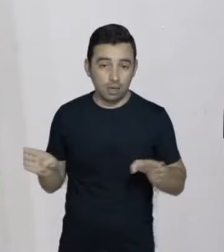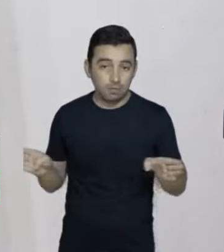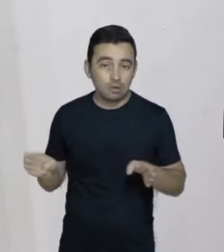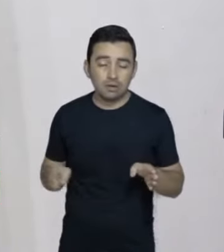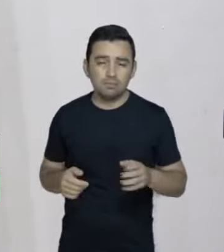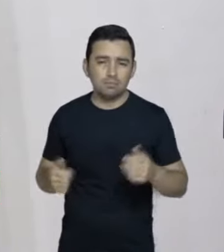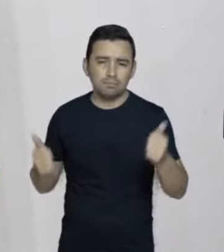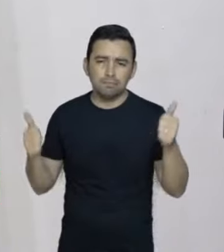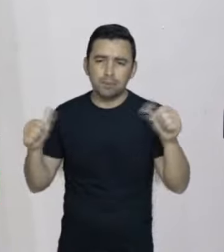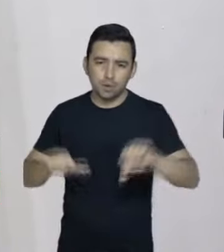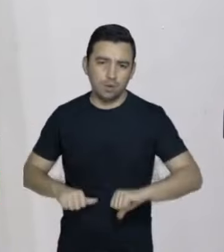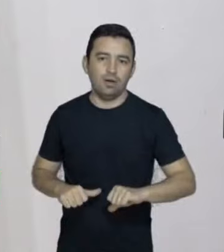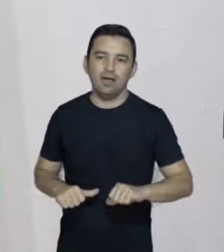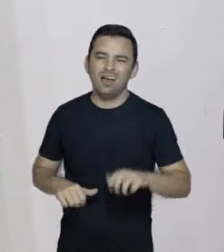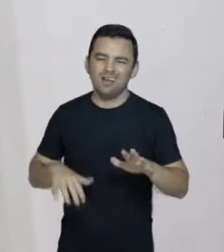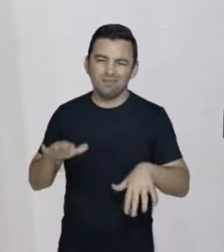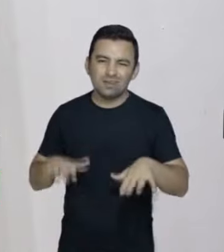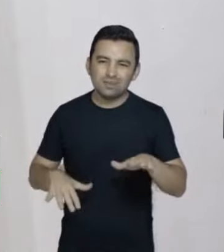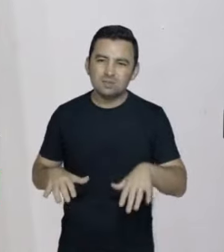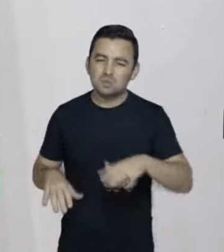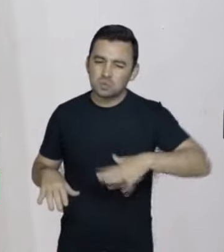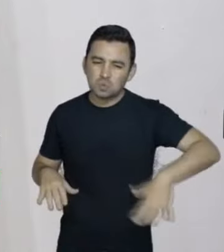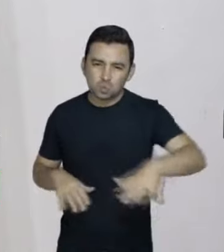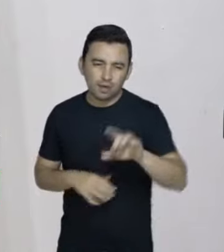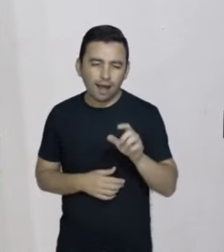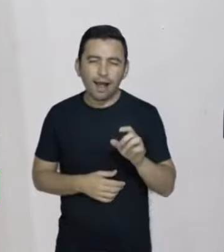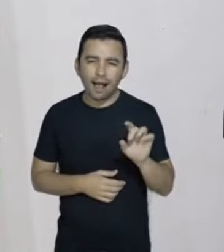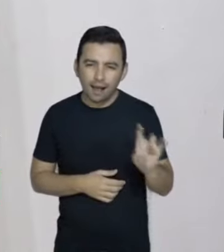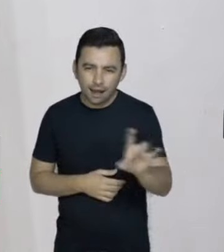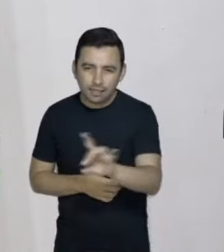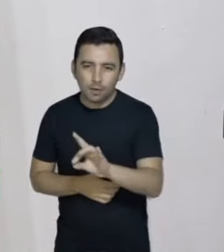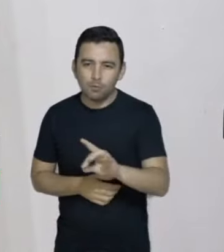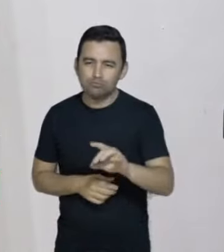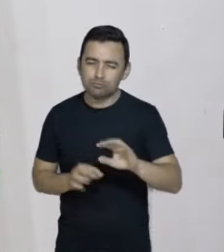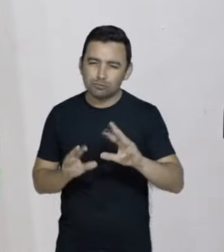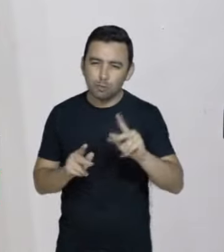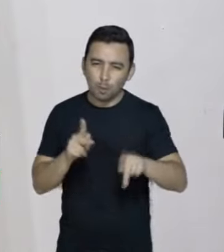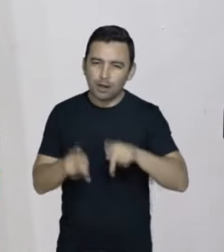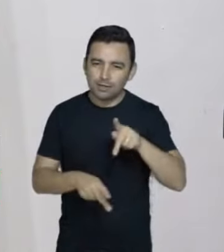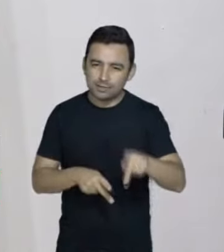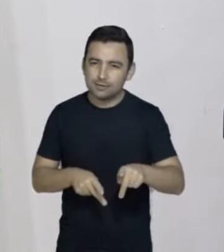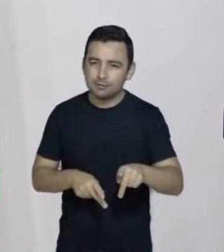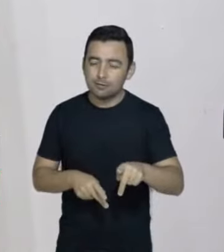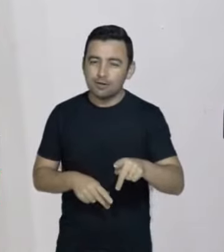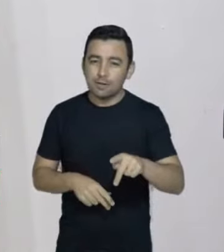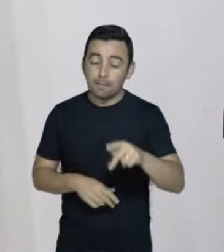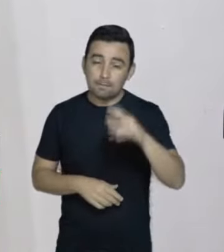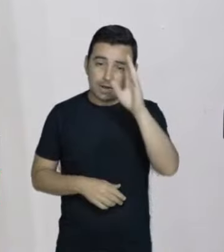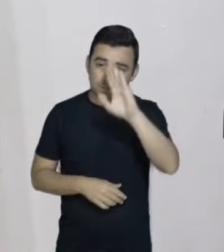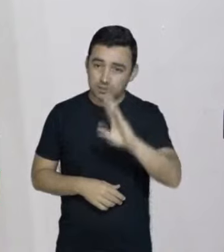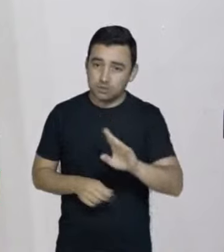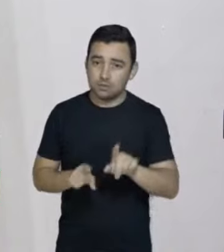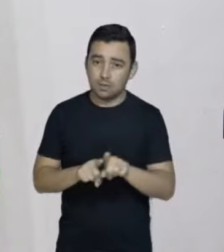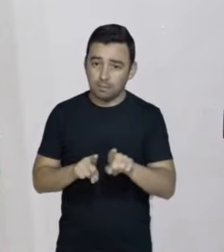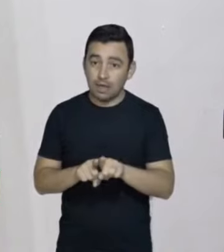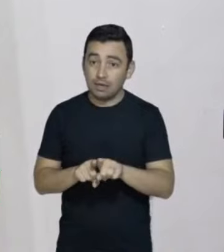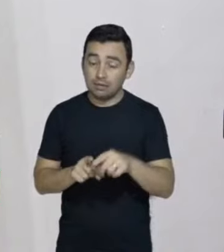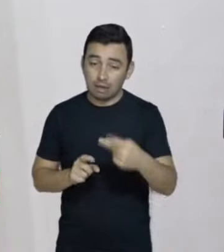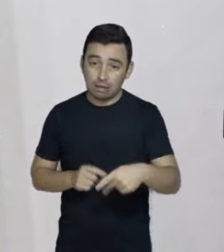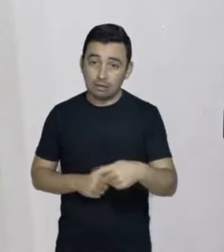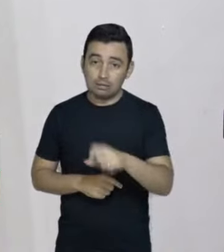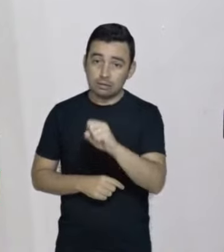um dos brasileiros, principalmente catarinenses, principalmente pessoas que foram eleitas, como